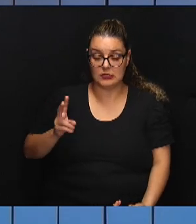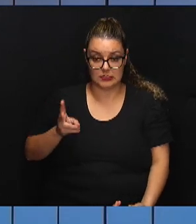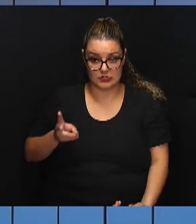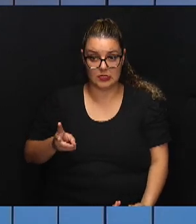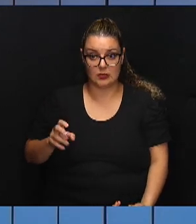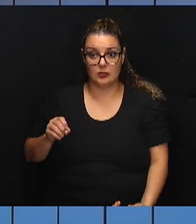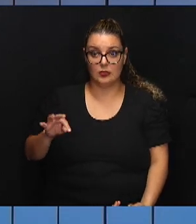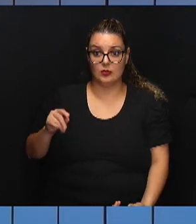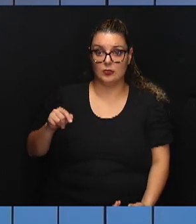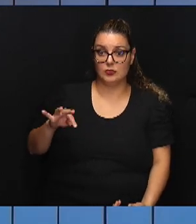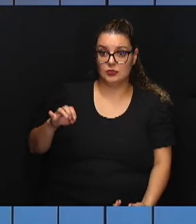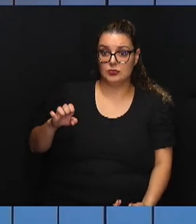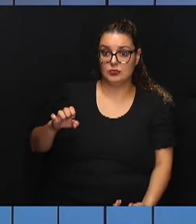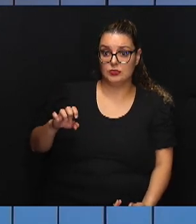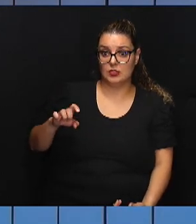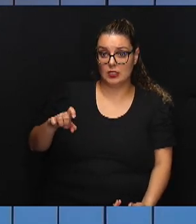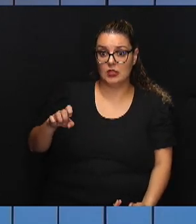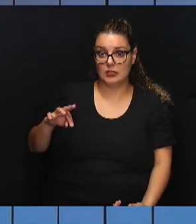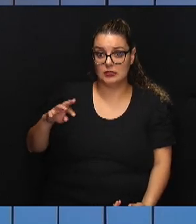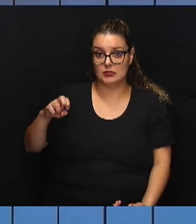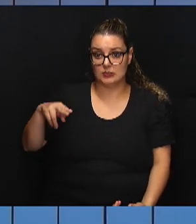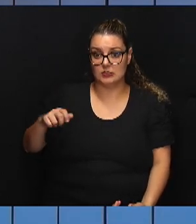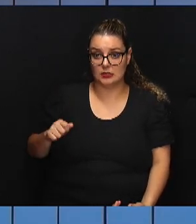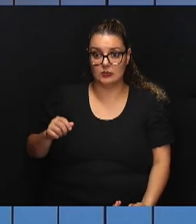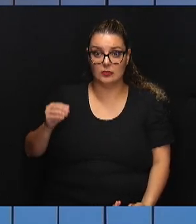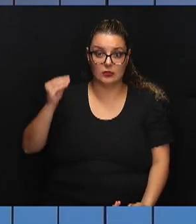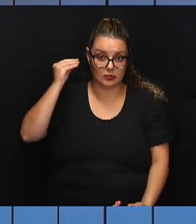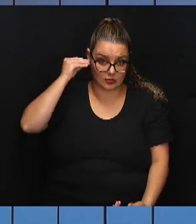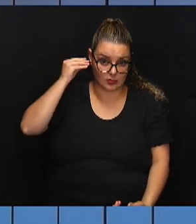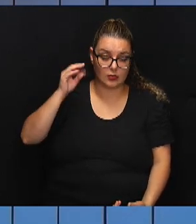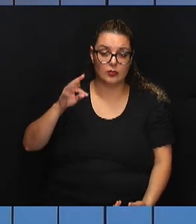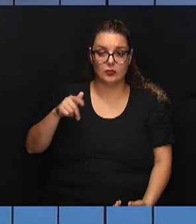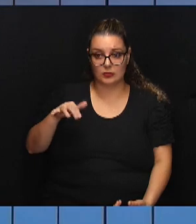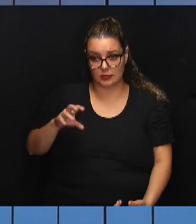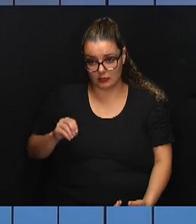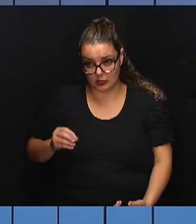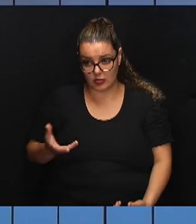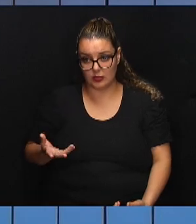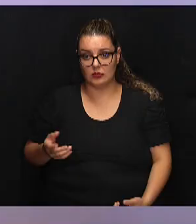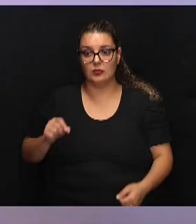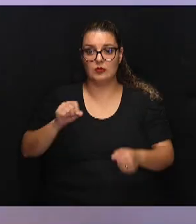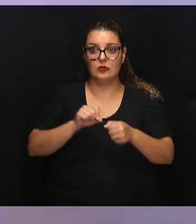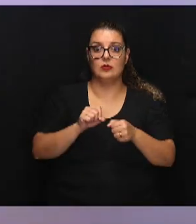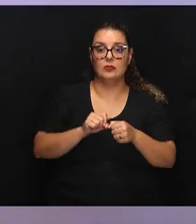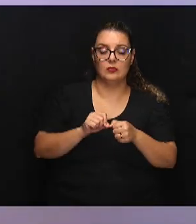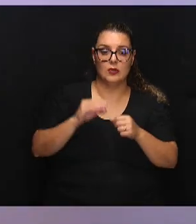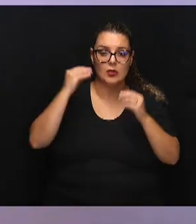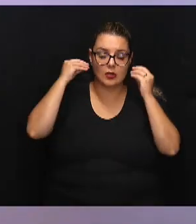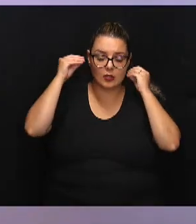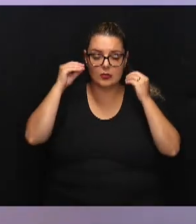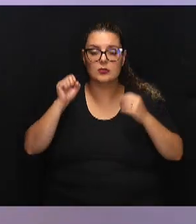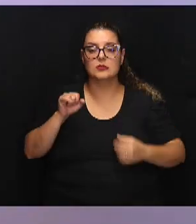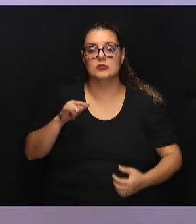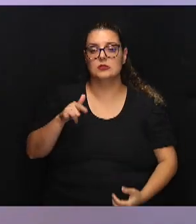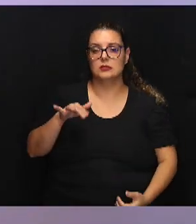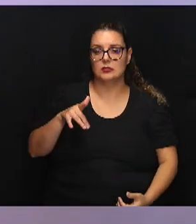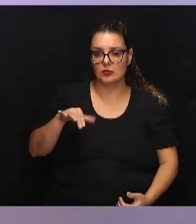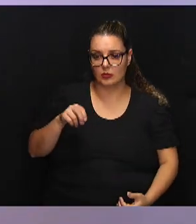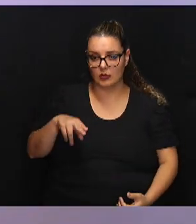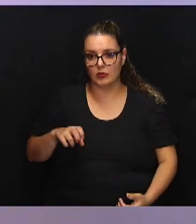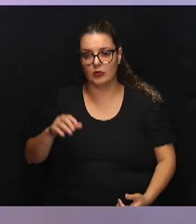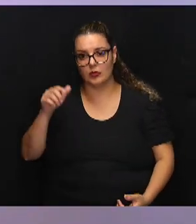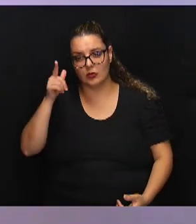otite externa, a gente orienta o uso de tampão. Então, faz ali o molde específico de silicone, que consegue